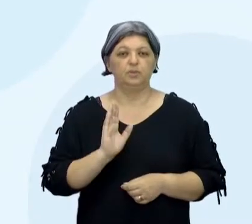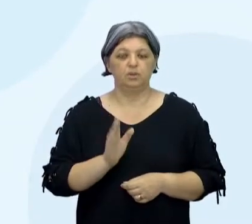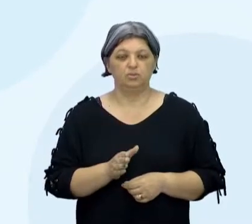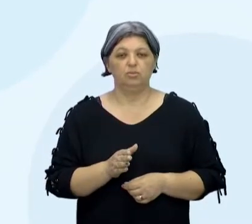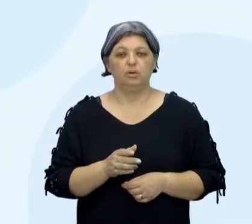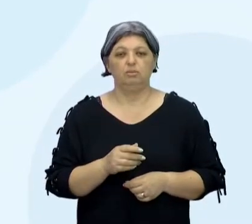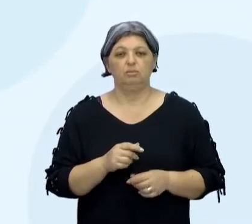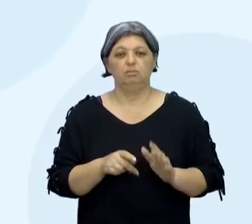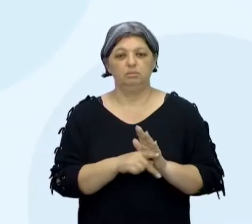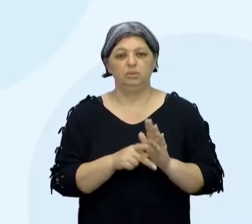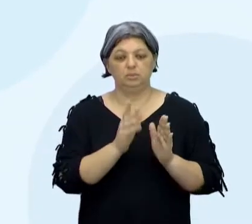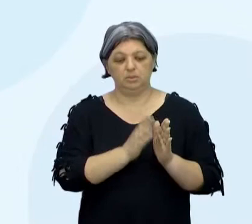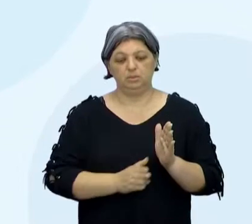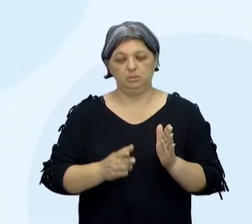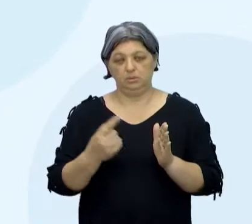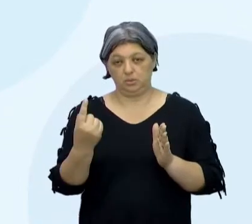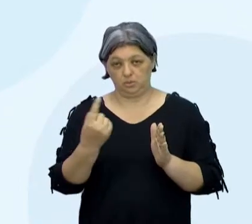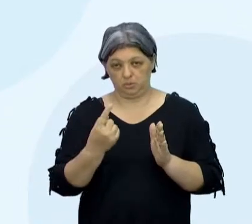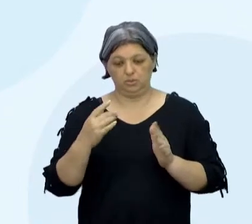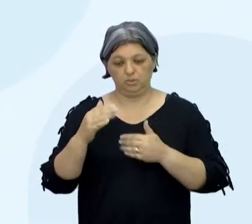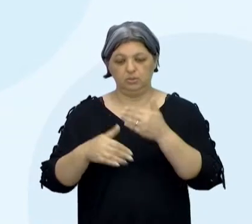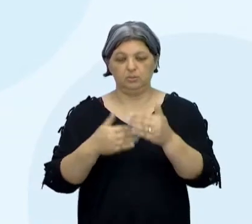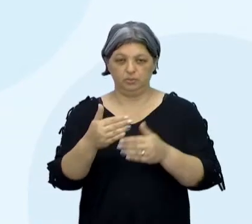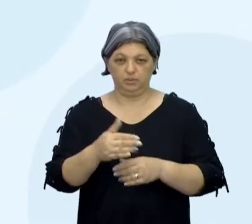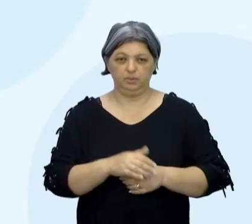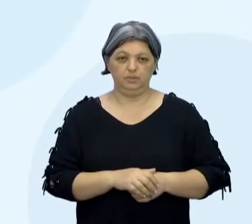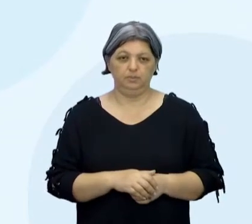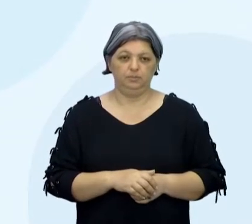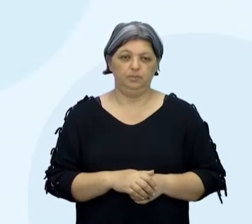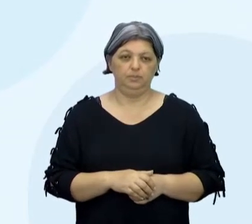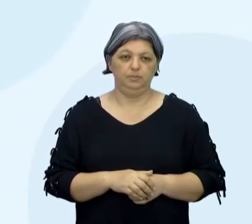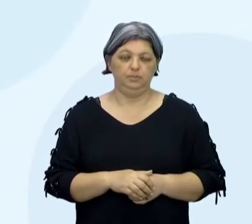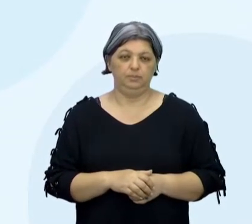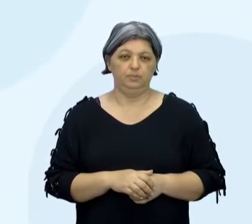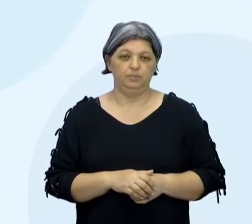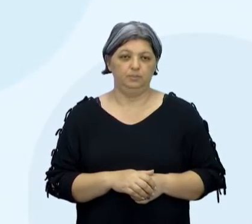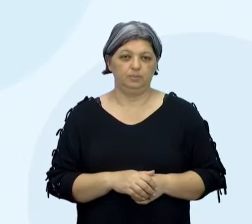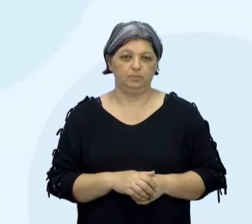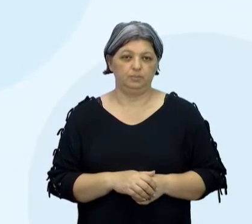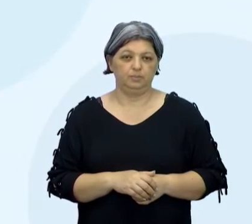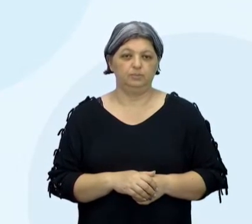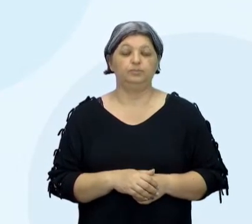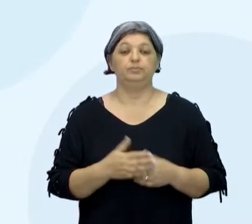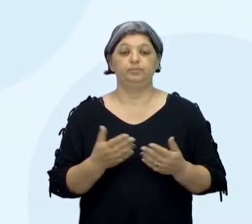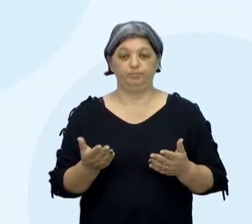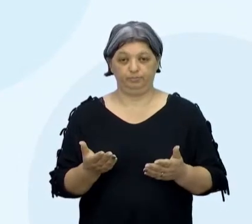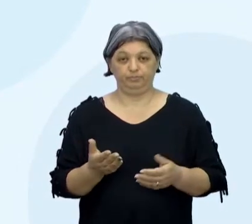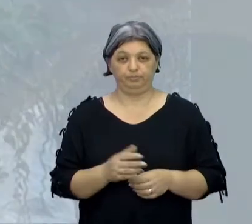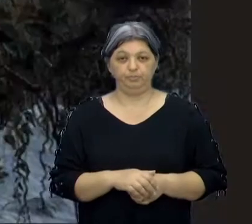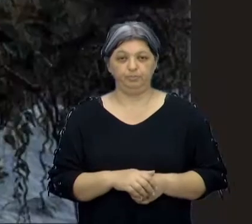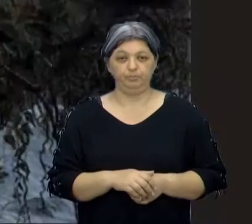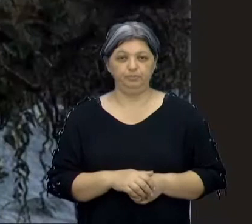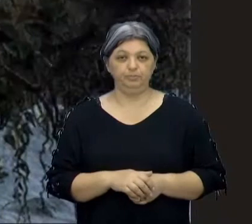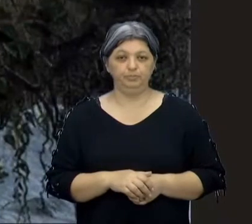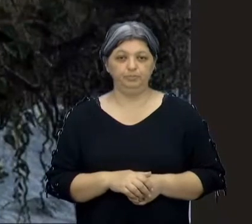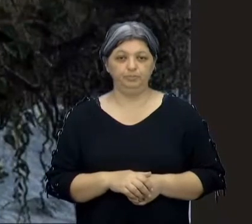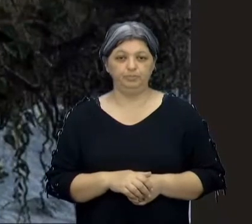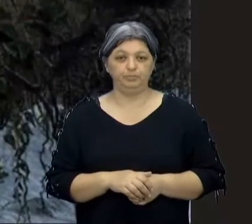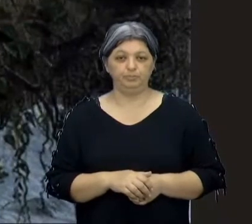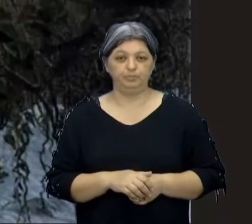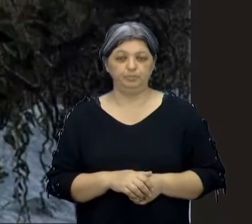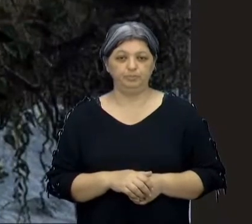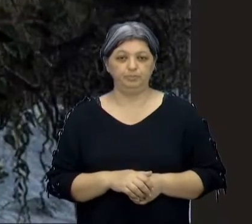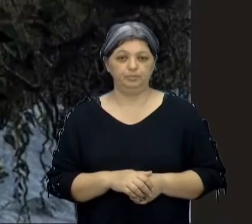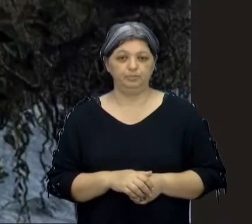tá na parte um desse desenvolvimento Conte a pessoa pode voltar em mim um pouquinho